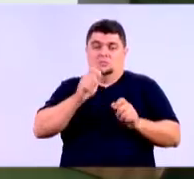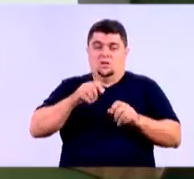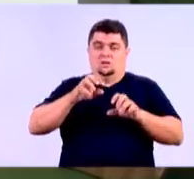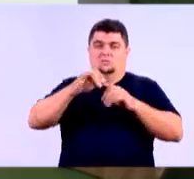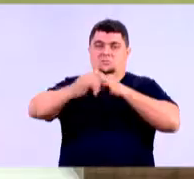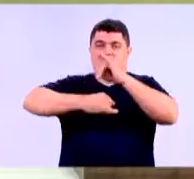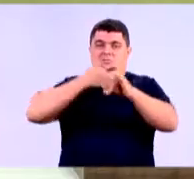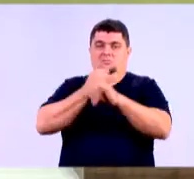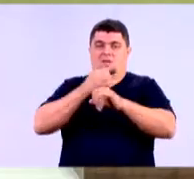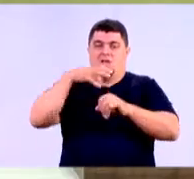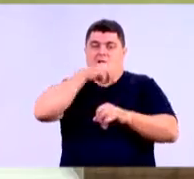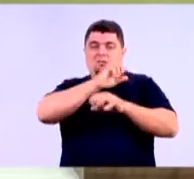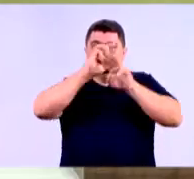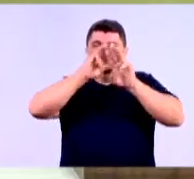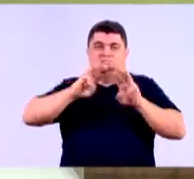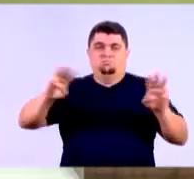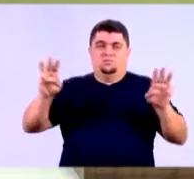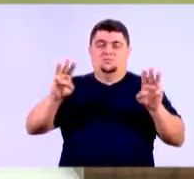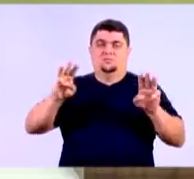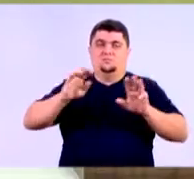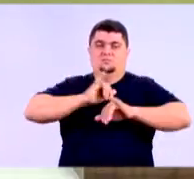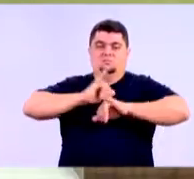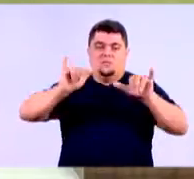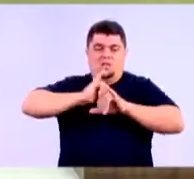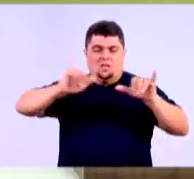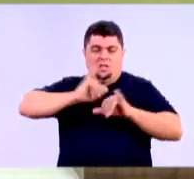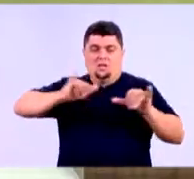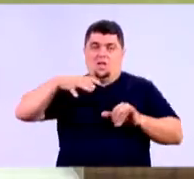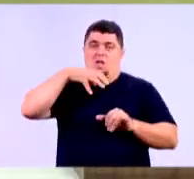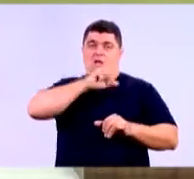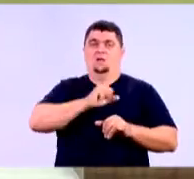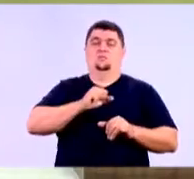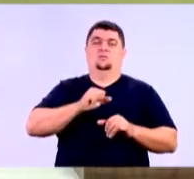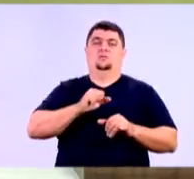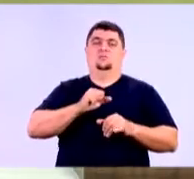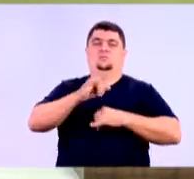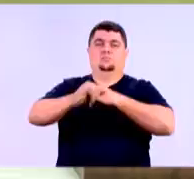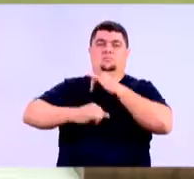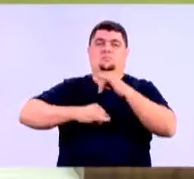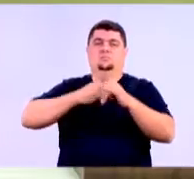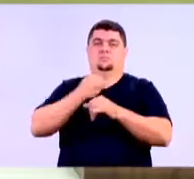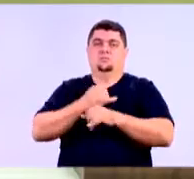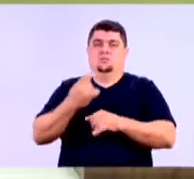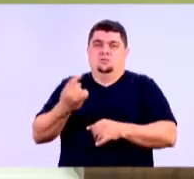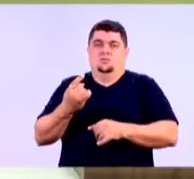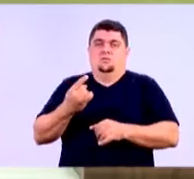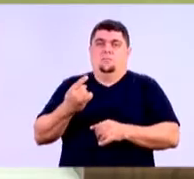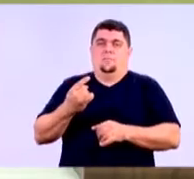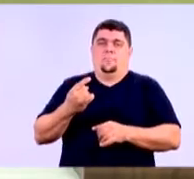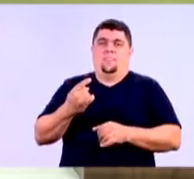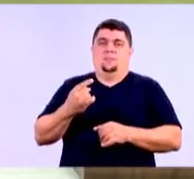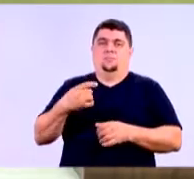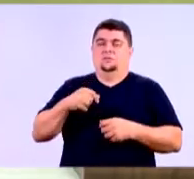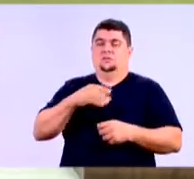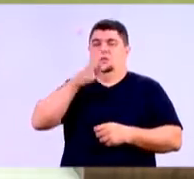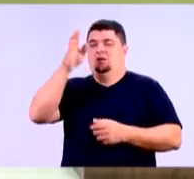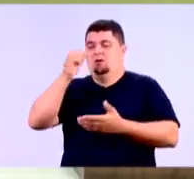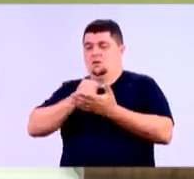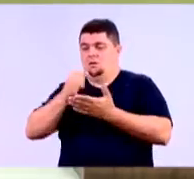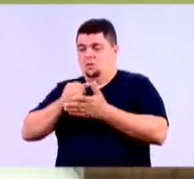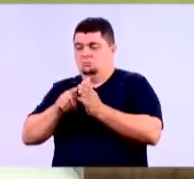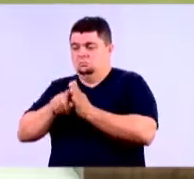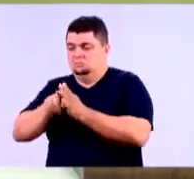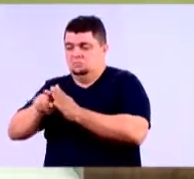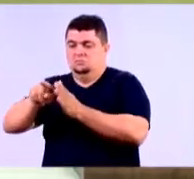essa informação. Todo esse conjunto de informações são fornecidos de apenas uma fonte. Você não precisa ir no cartório procurar